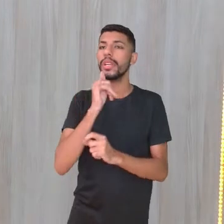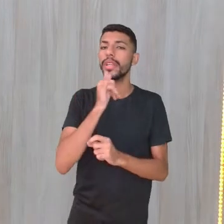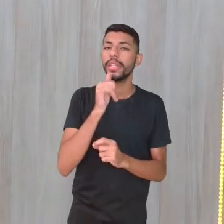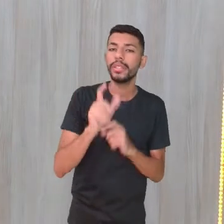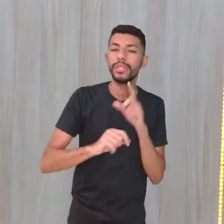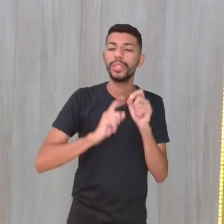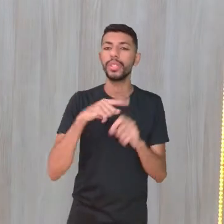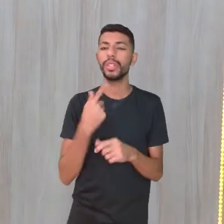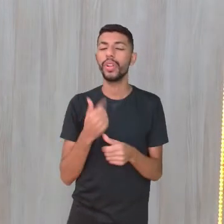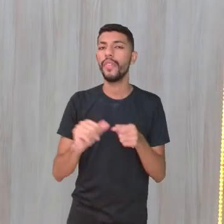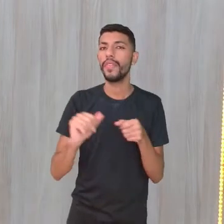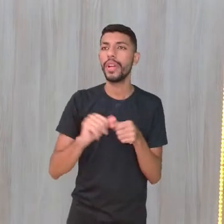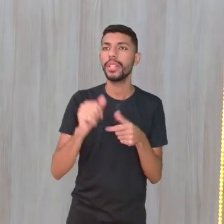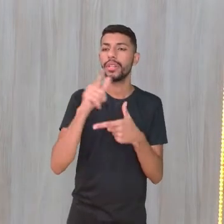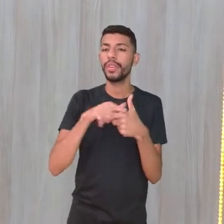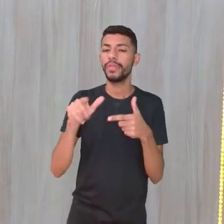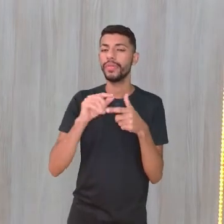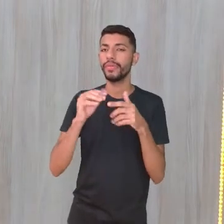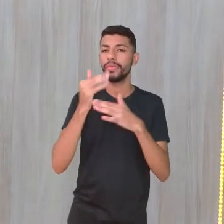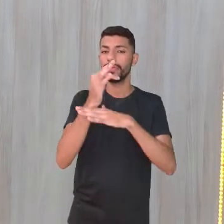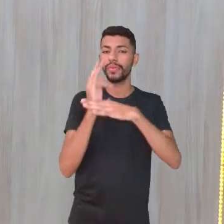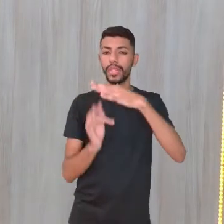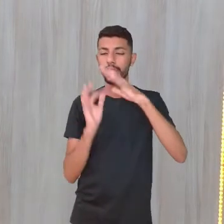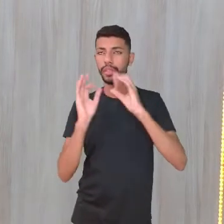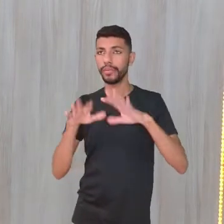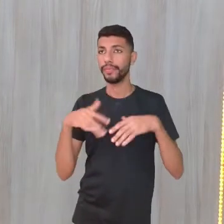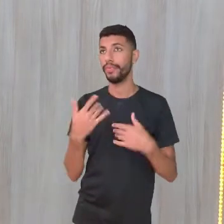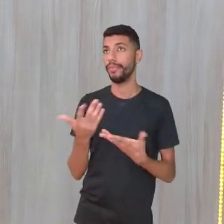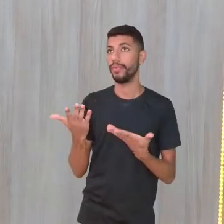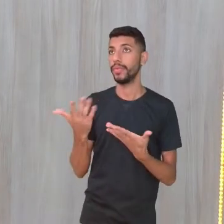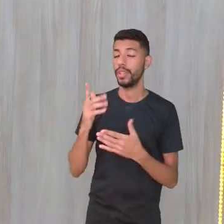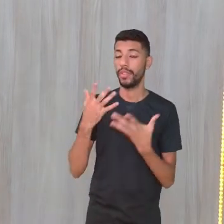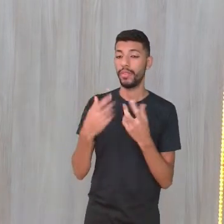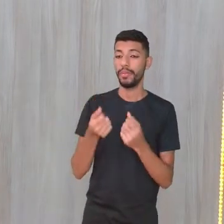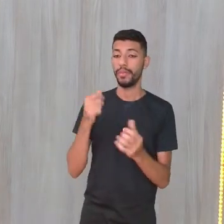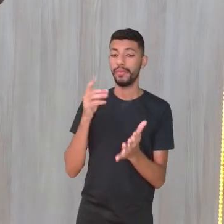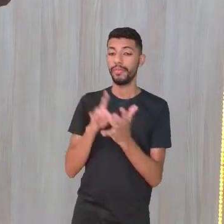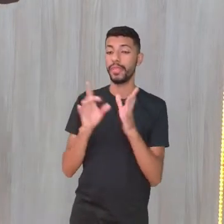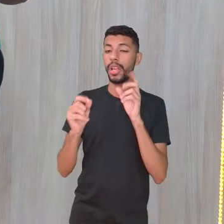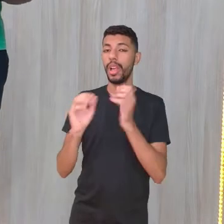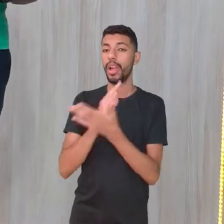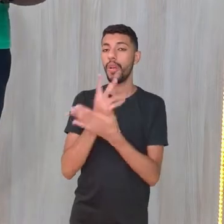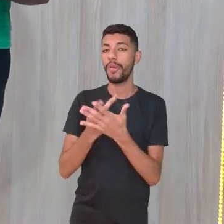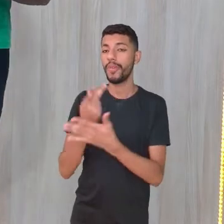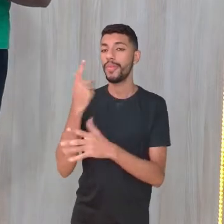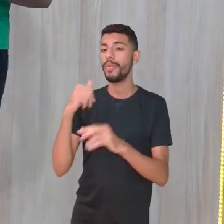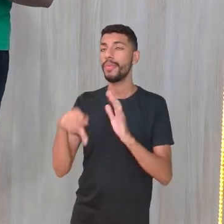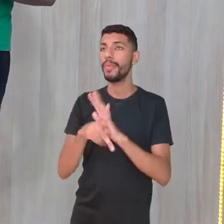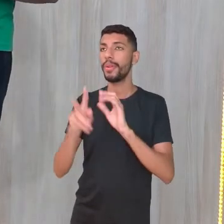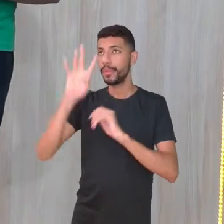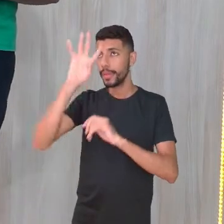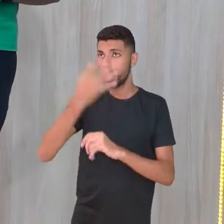fazendo com essas frações, tá? E aí a gente vai determinar alguns casos para resolver